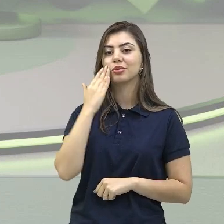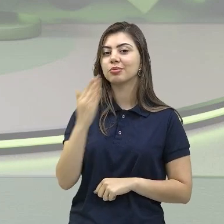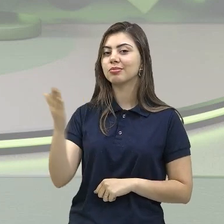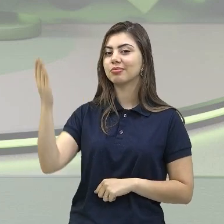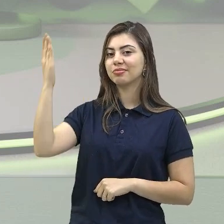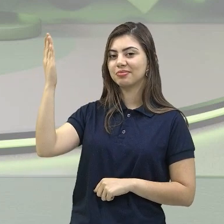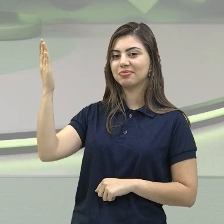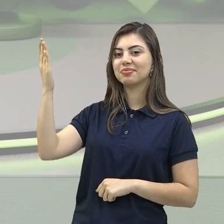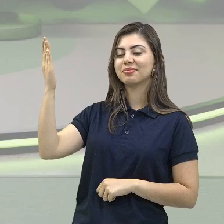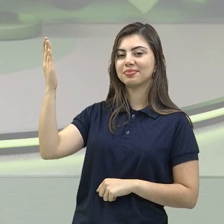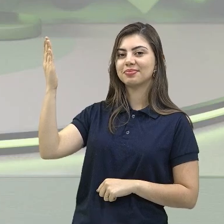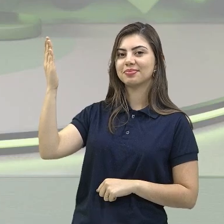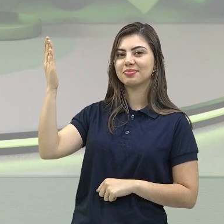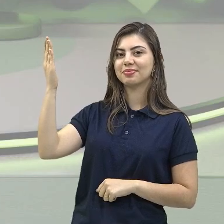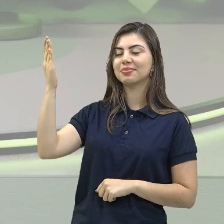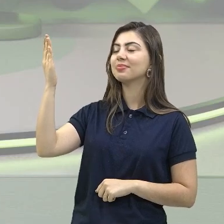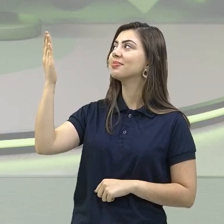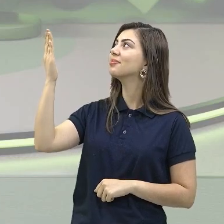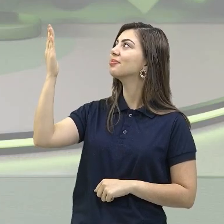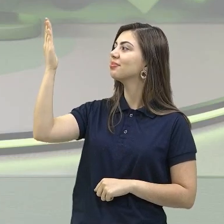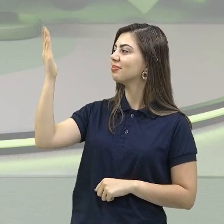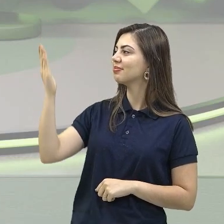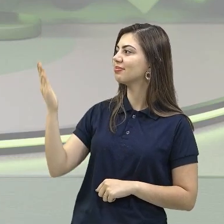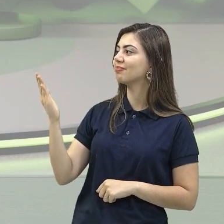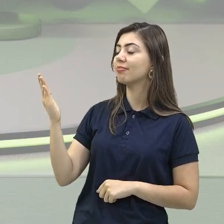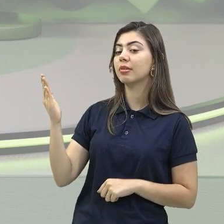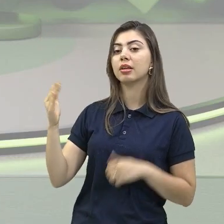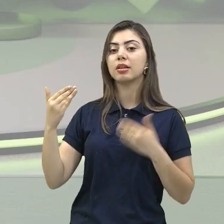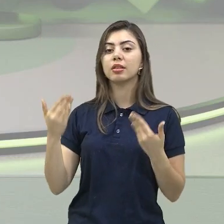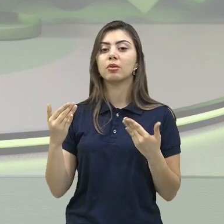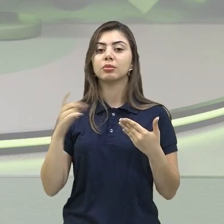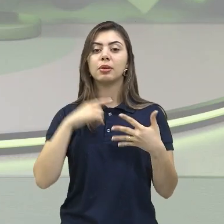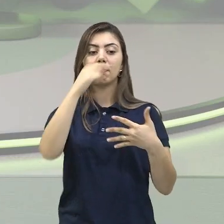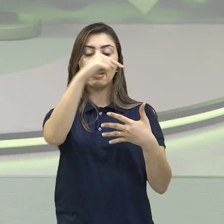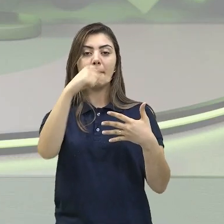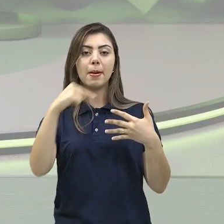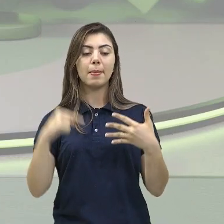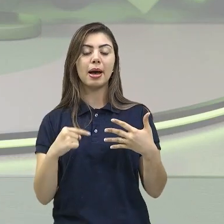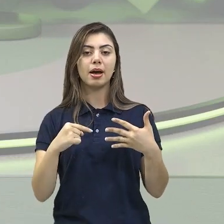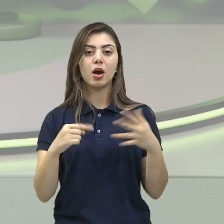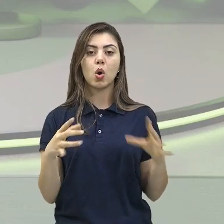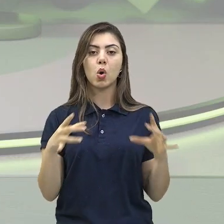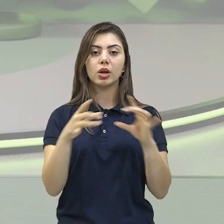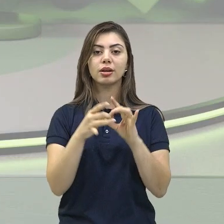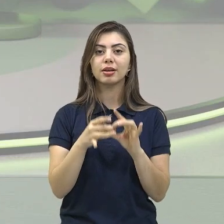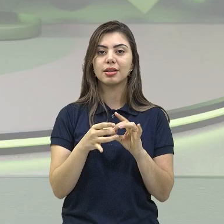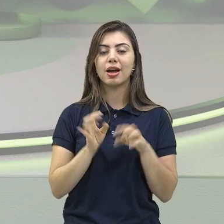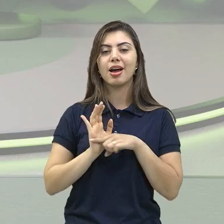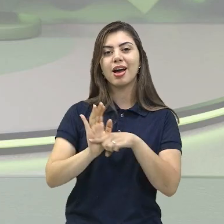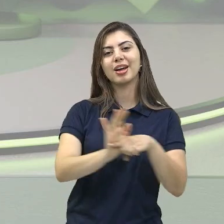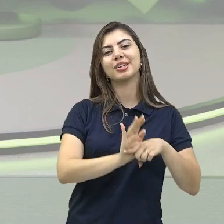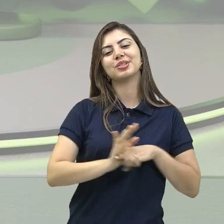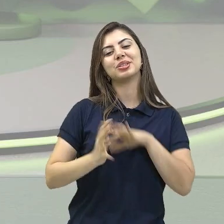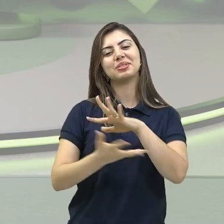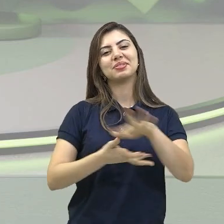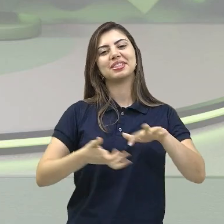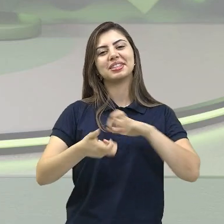vê-las listadas aqui. E todas elas em conjunto nos ajudam, então, a criar um mundo